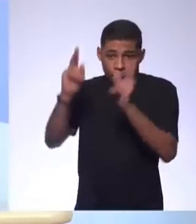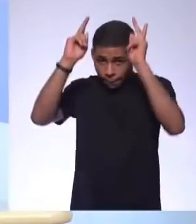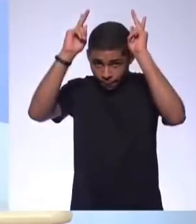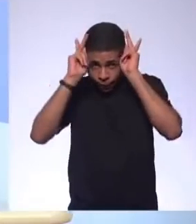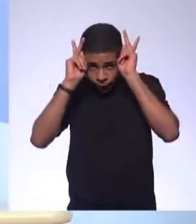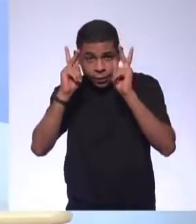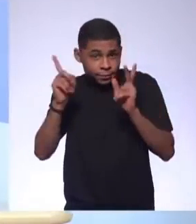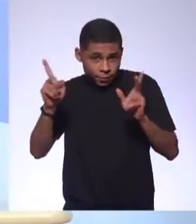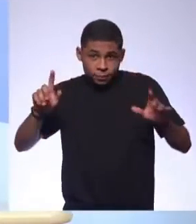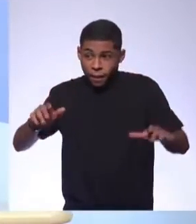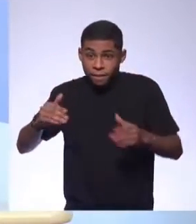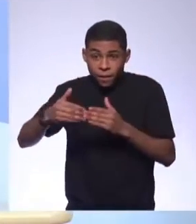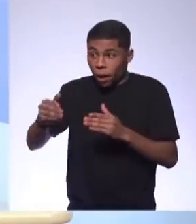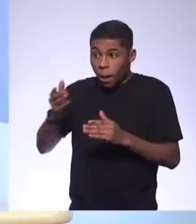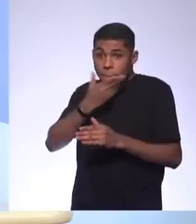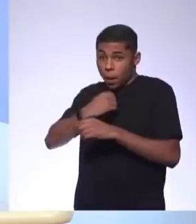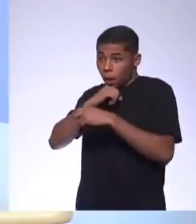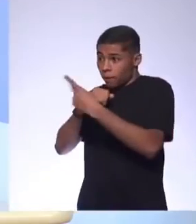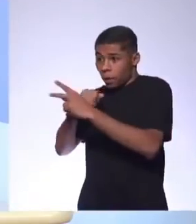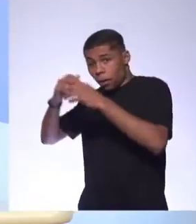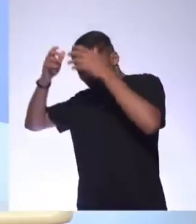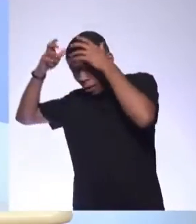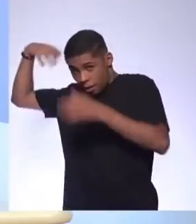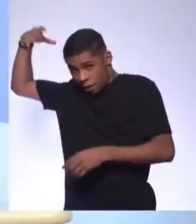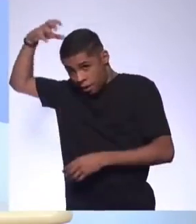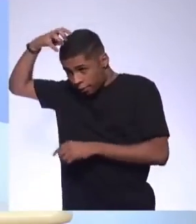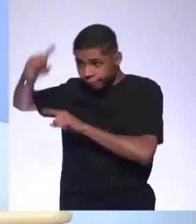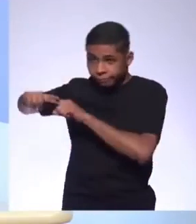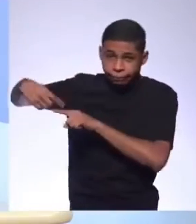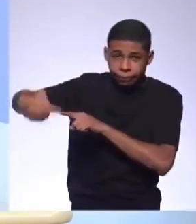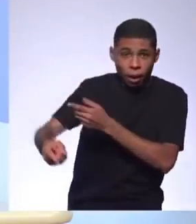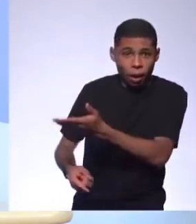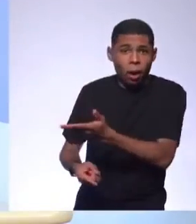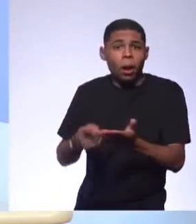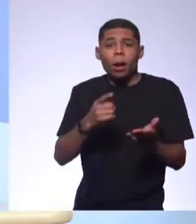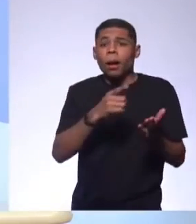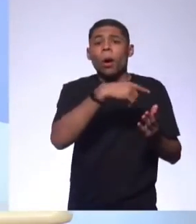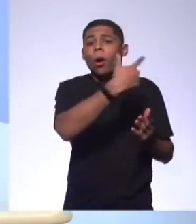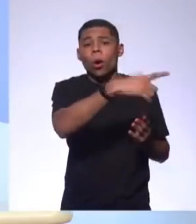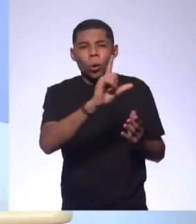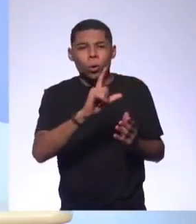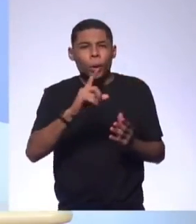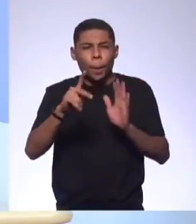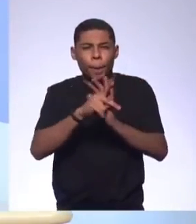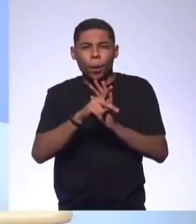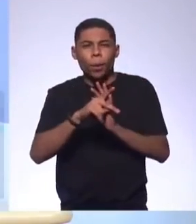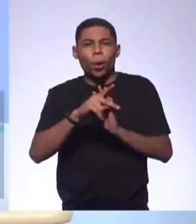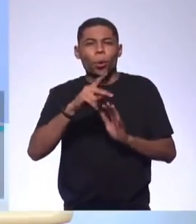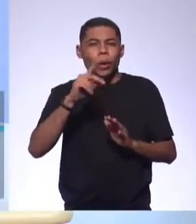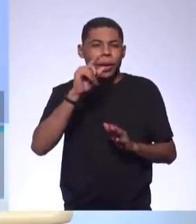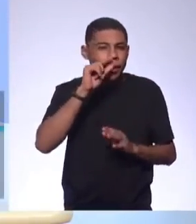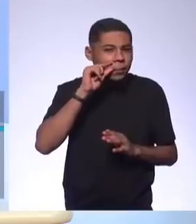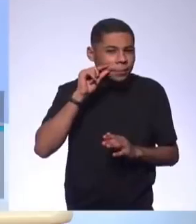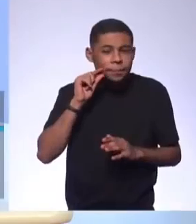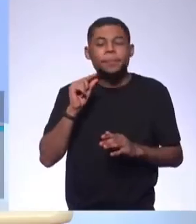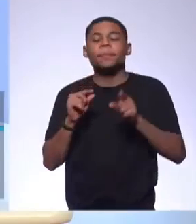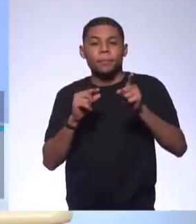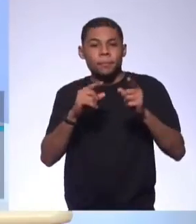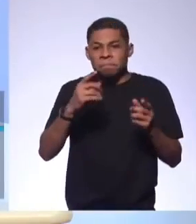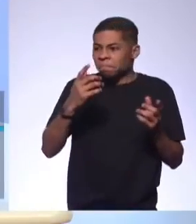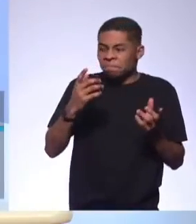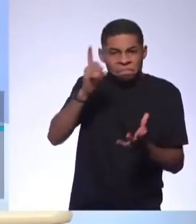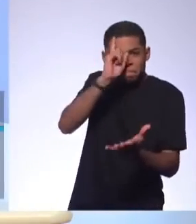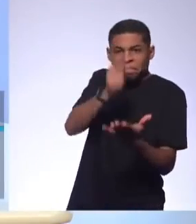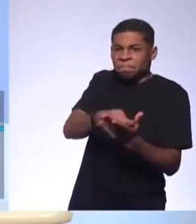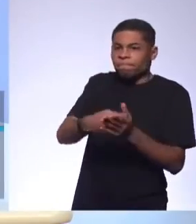do trono. O imperador austro-húngaro não quis saber se foi um atentado terrorista, declarou guerra